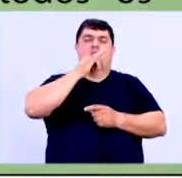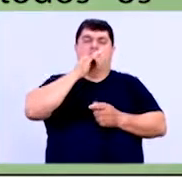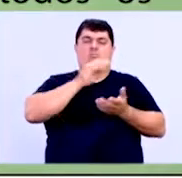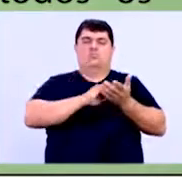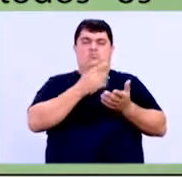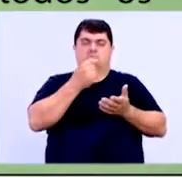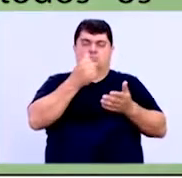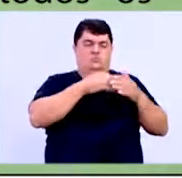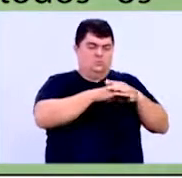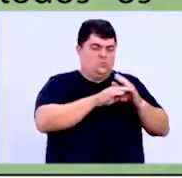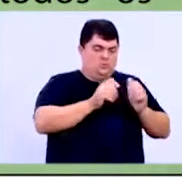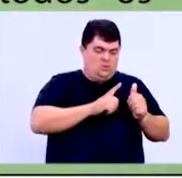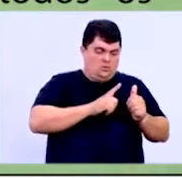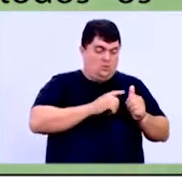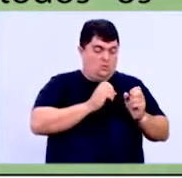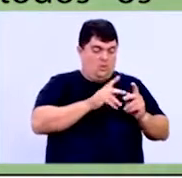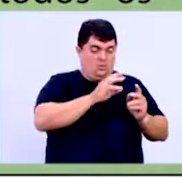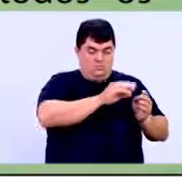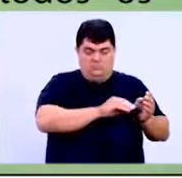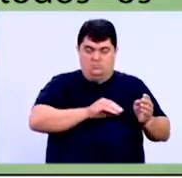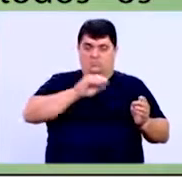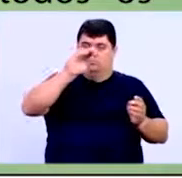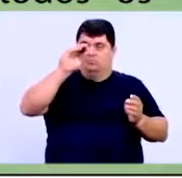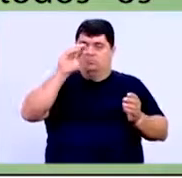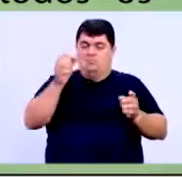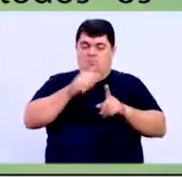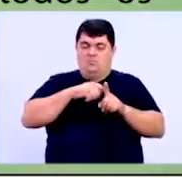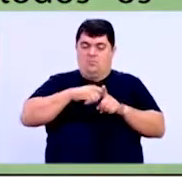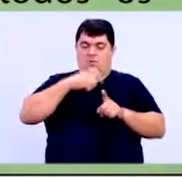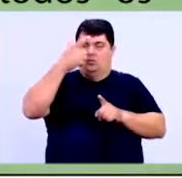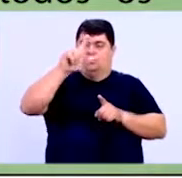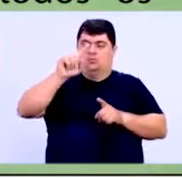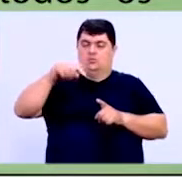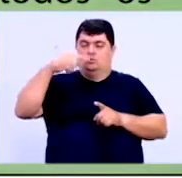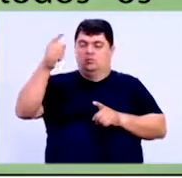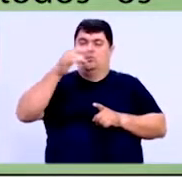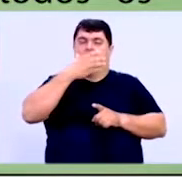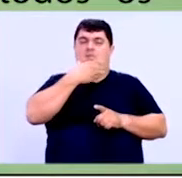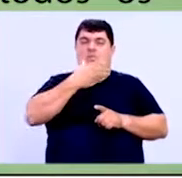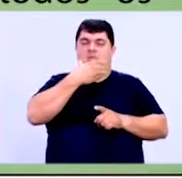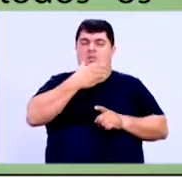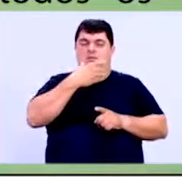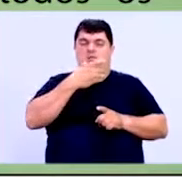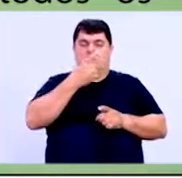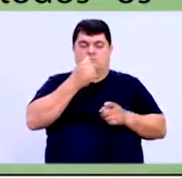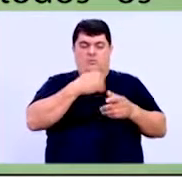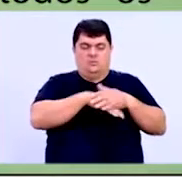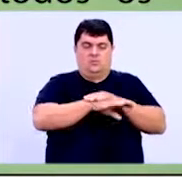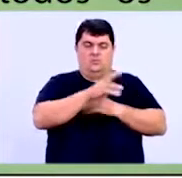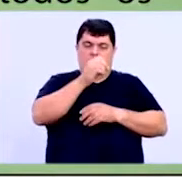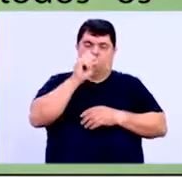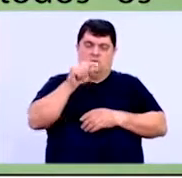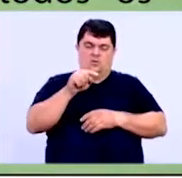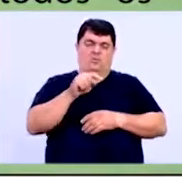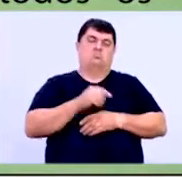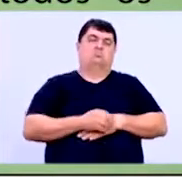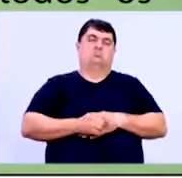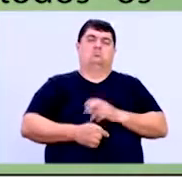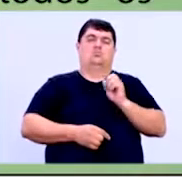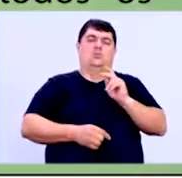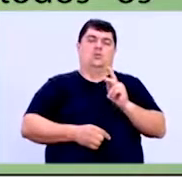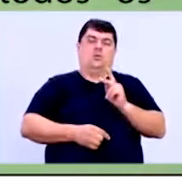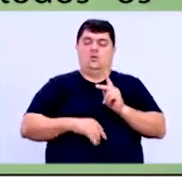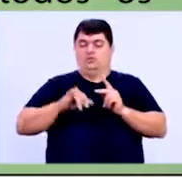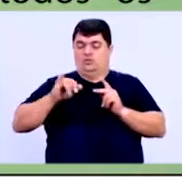período anterior. Então, no mês de dezembro, sobrou 50 mil no meu caixa. No mês de